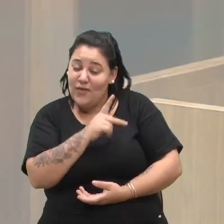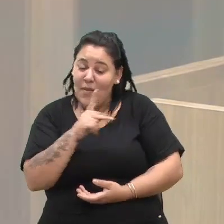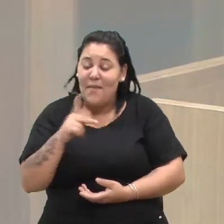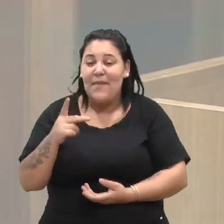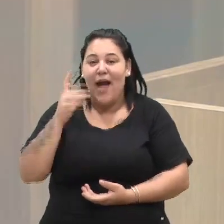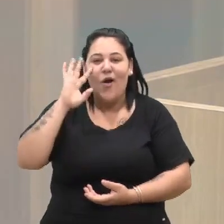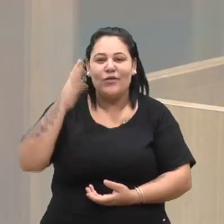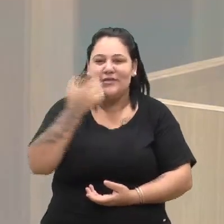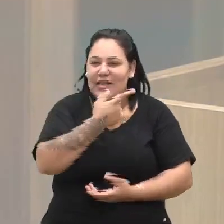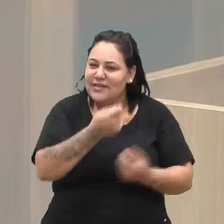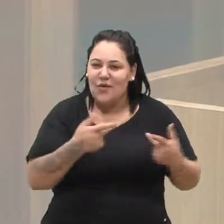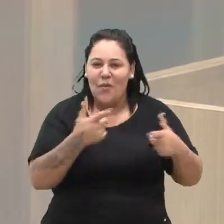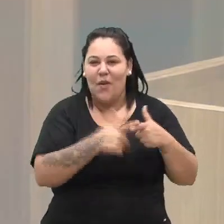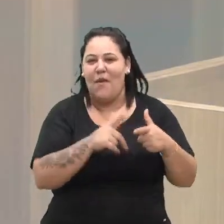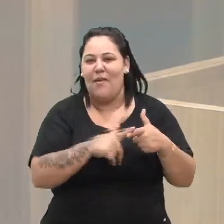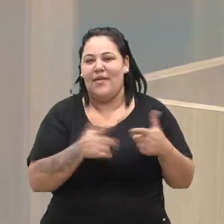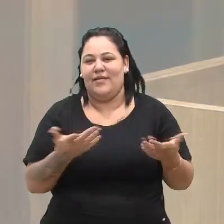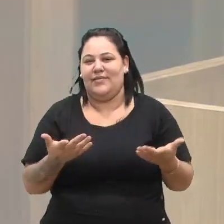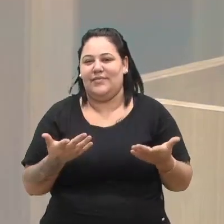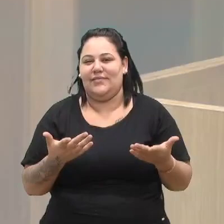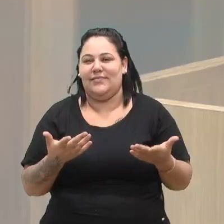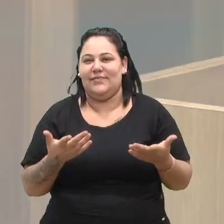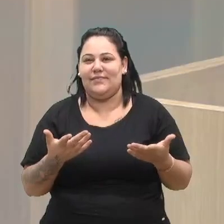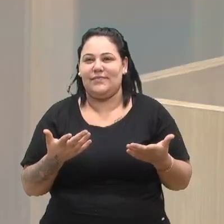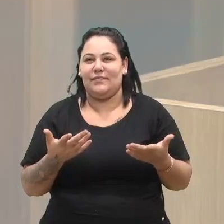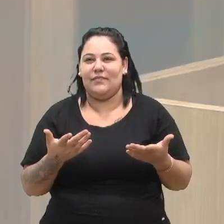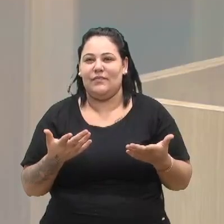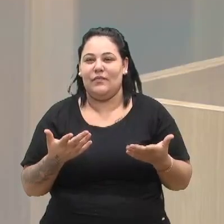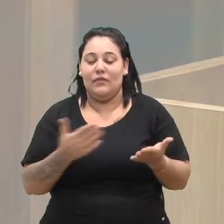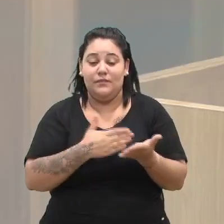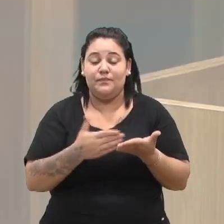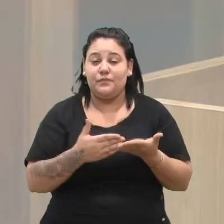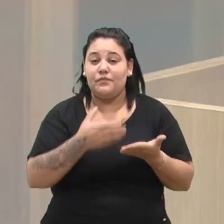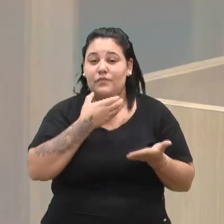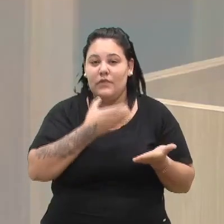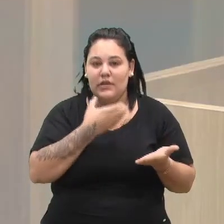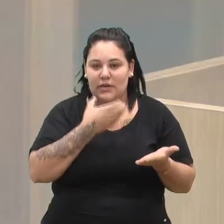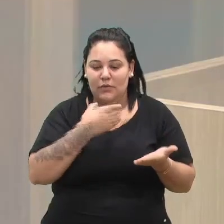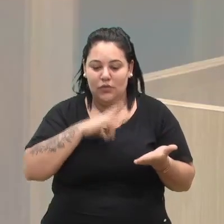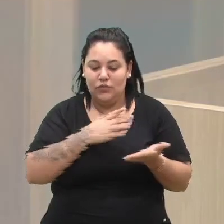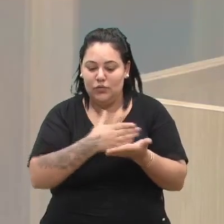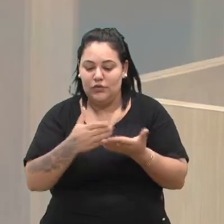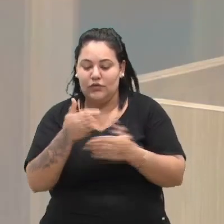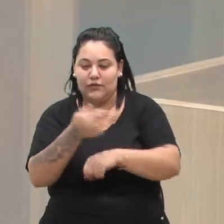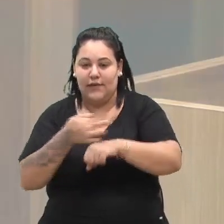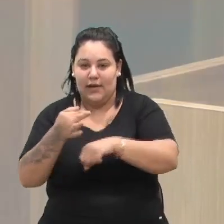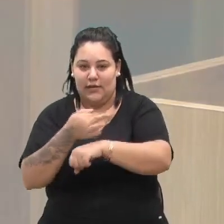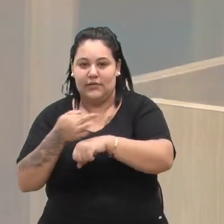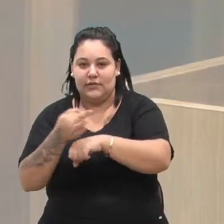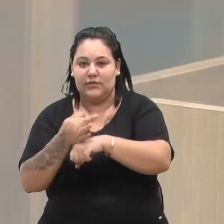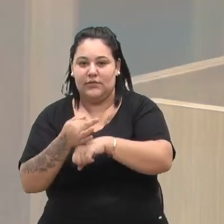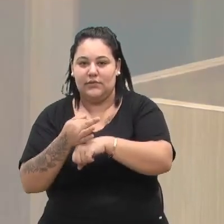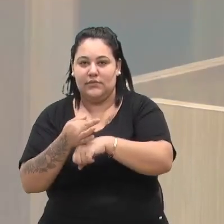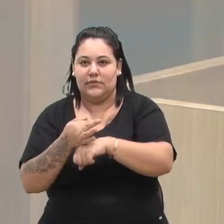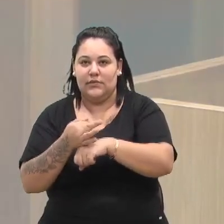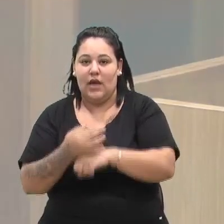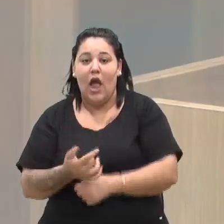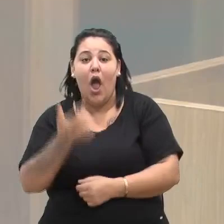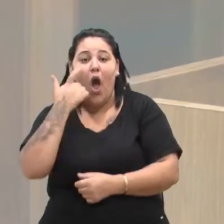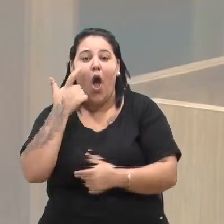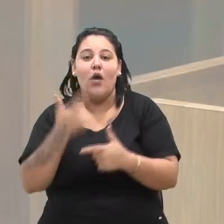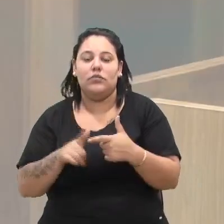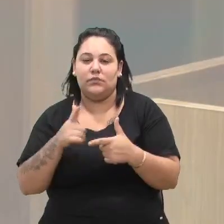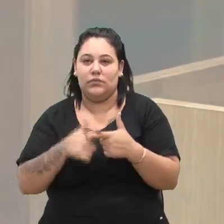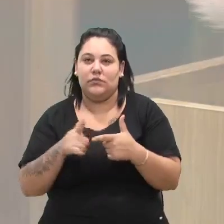Vamos identificar... Não, desde dezembro estamos em período de férias. Aí vamos identificar o problema